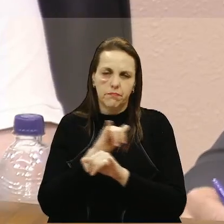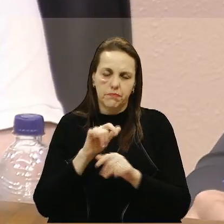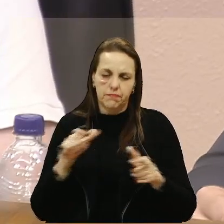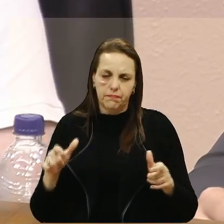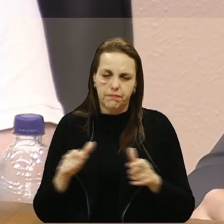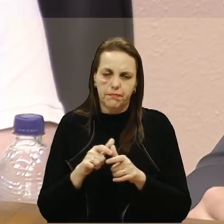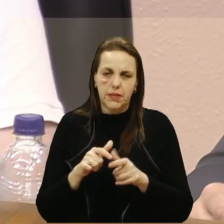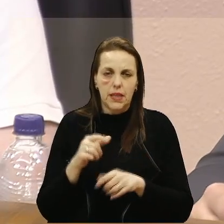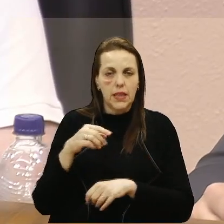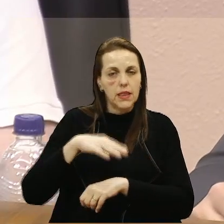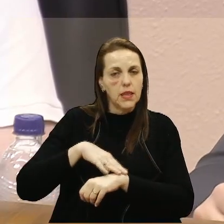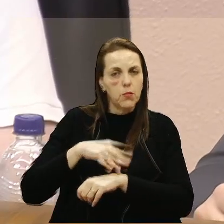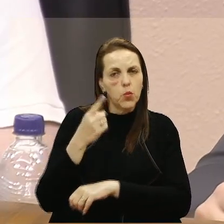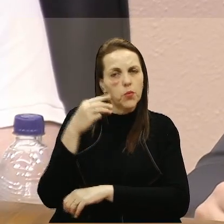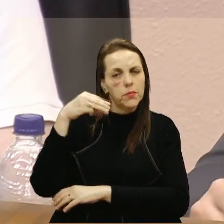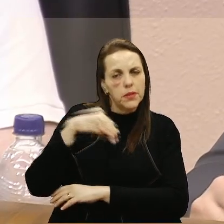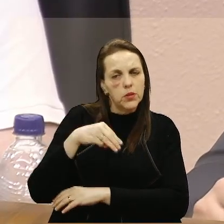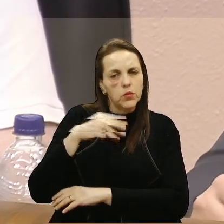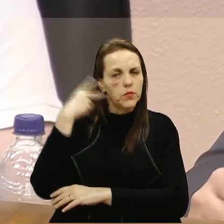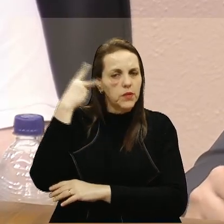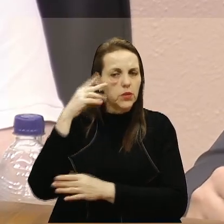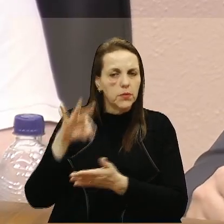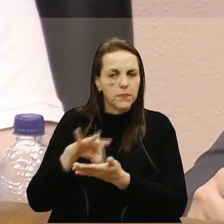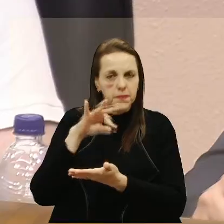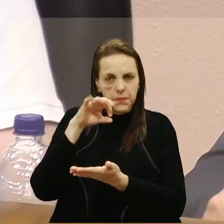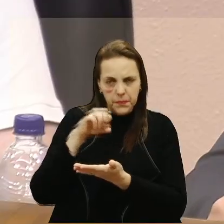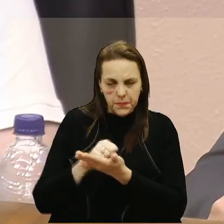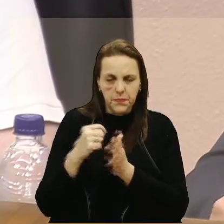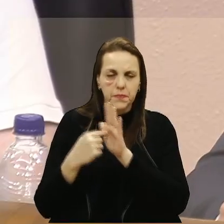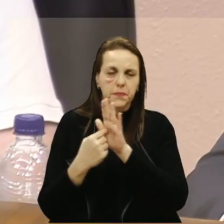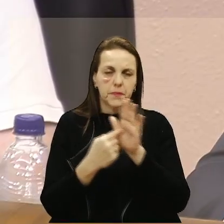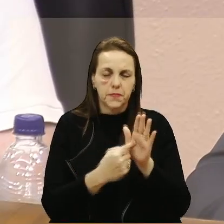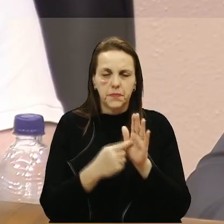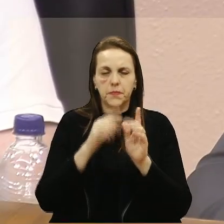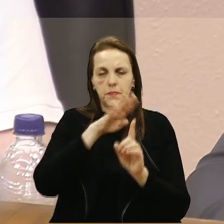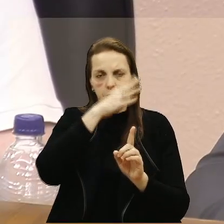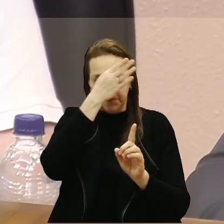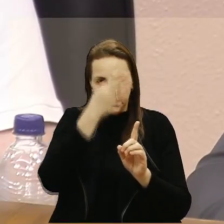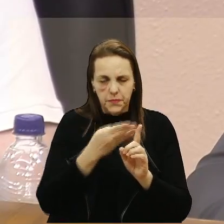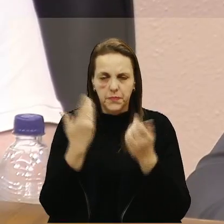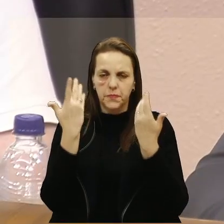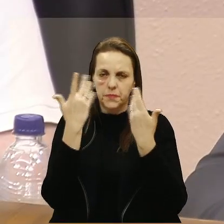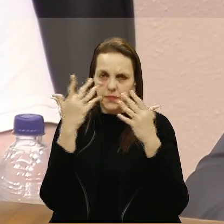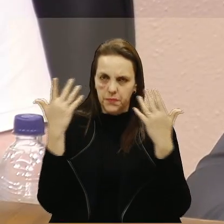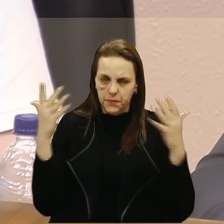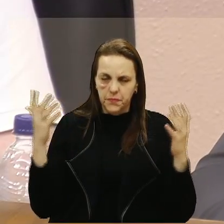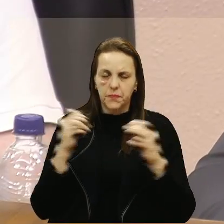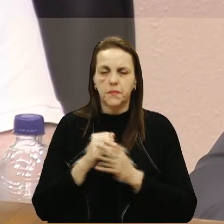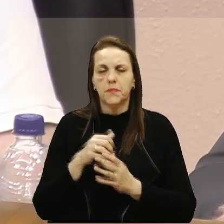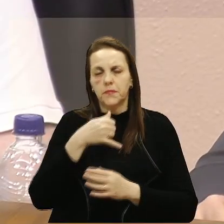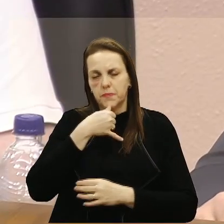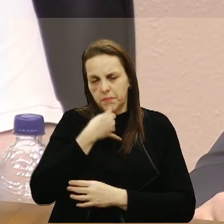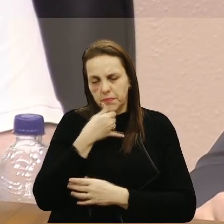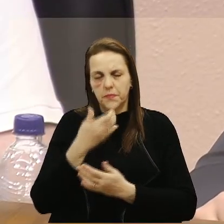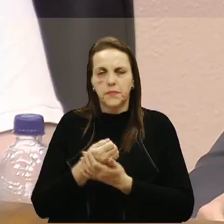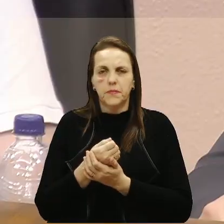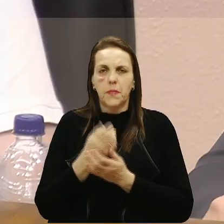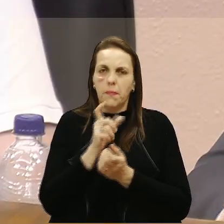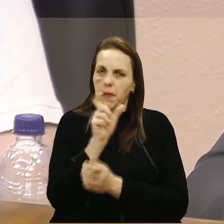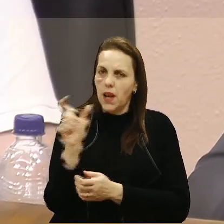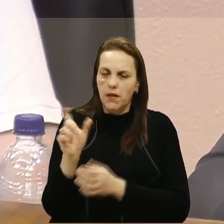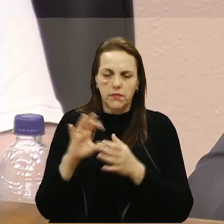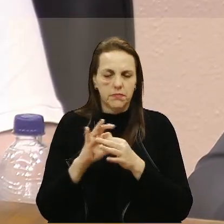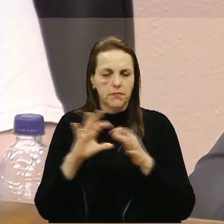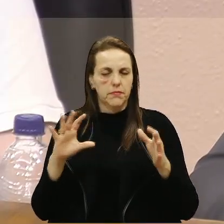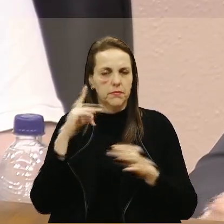Comunicações, pelo tempo de 1 minuto, por vereador inscrito, para apresentação de votos de pesar, de louvor ou de congratulações. A palavra está à disposição